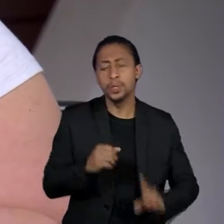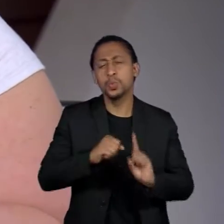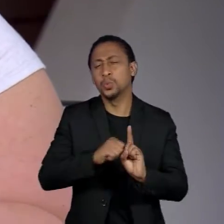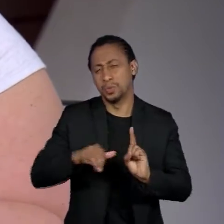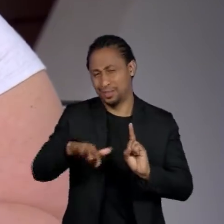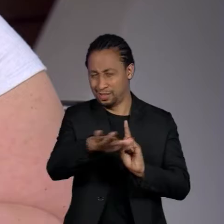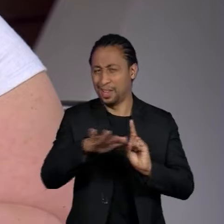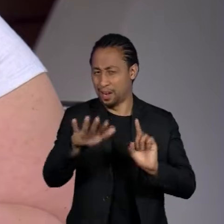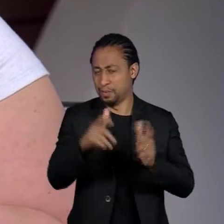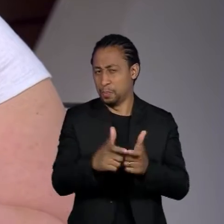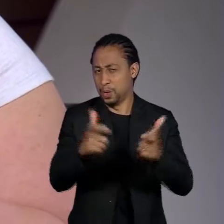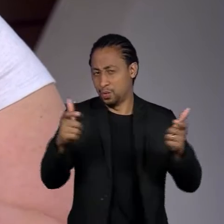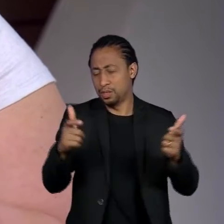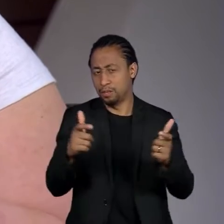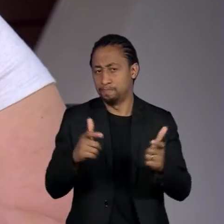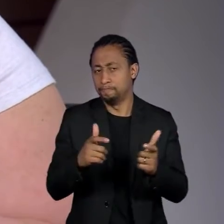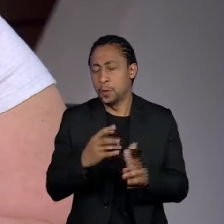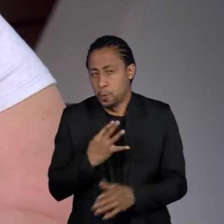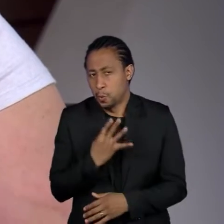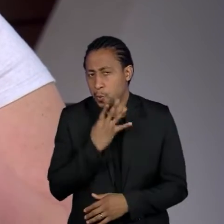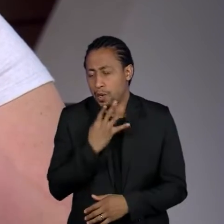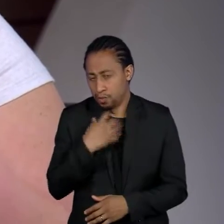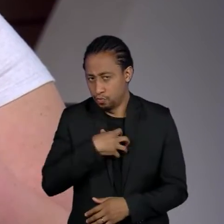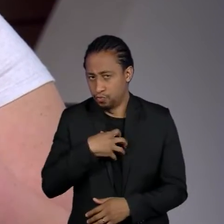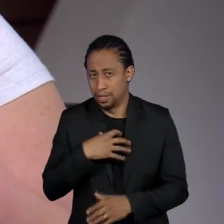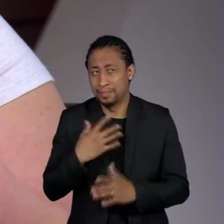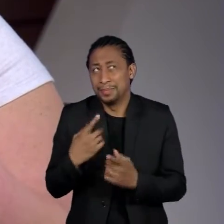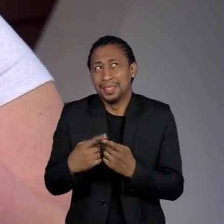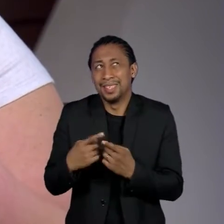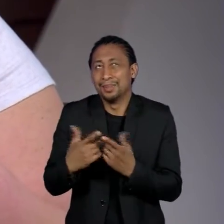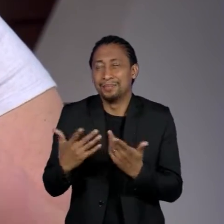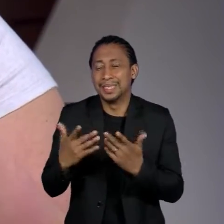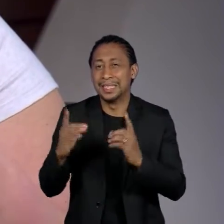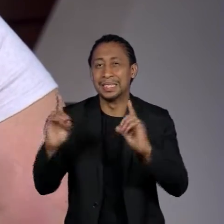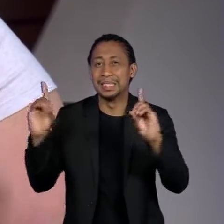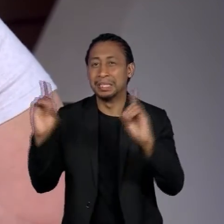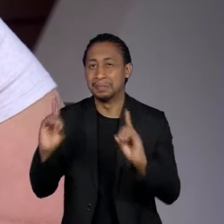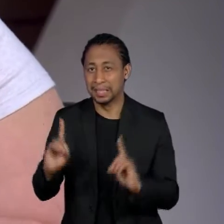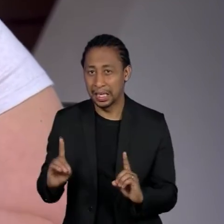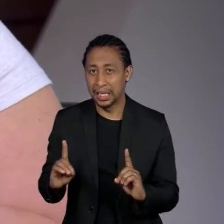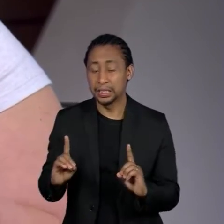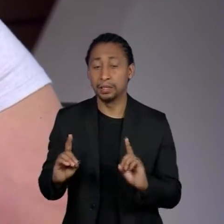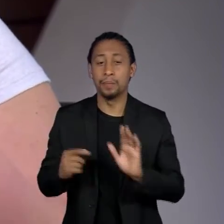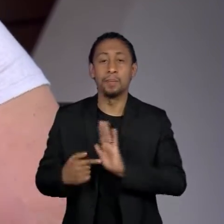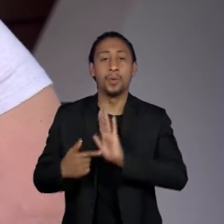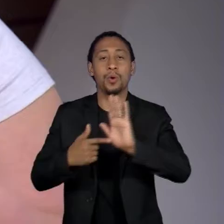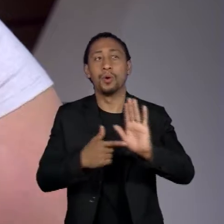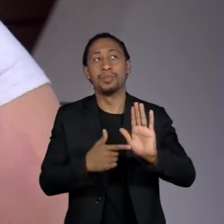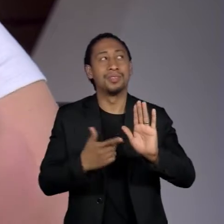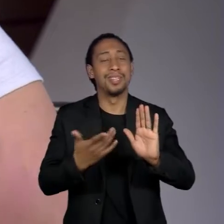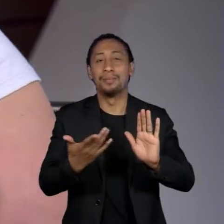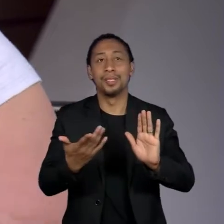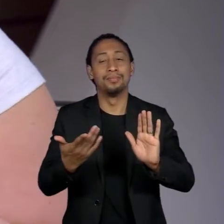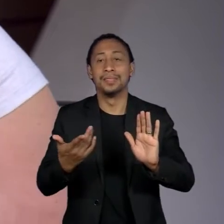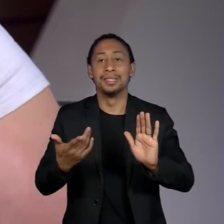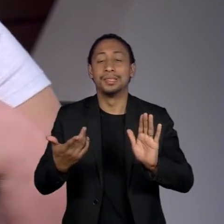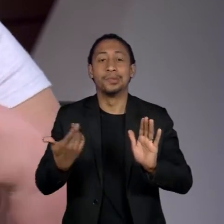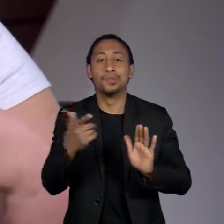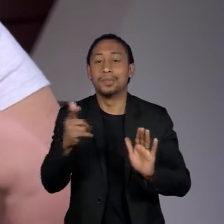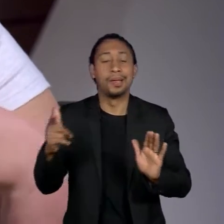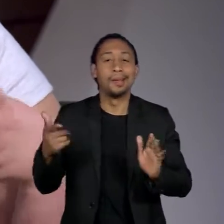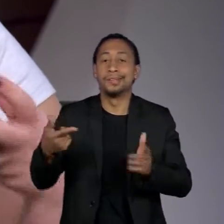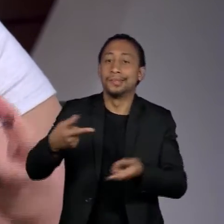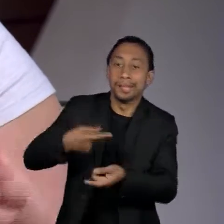falando, porque não produzem como a sociedade espera, não produzem dinheiro, não produzem riqueza